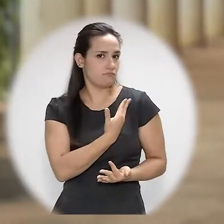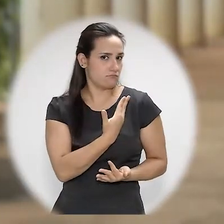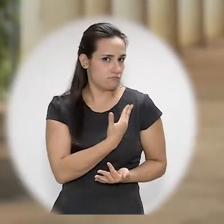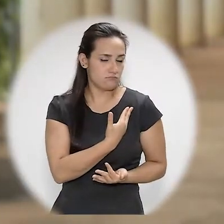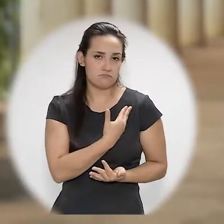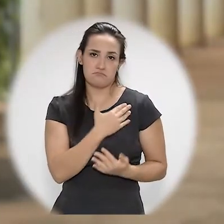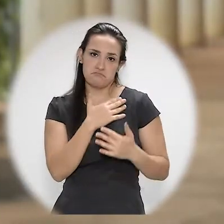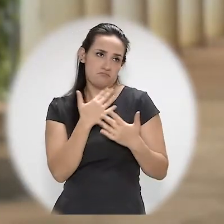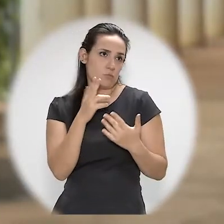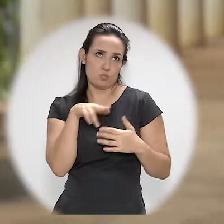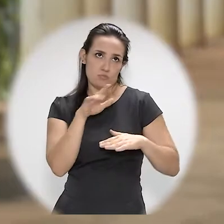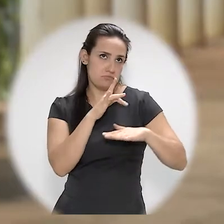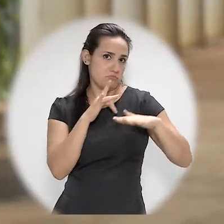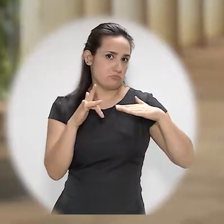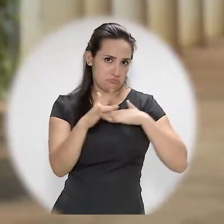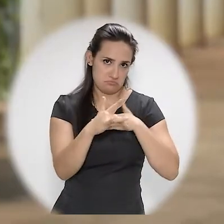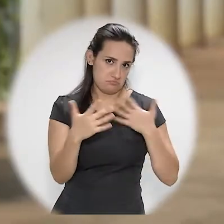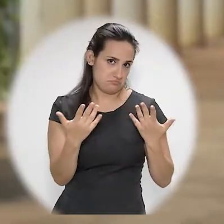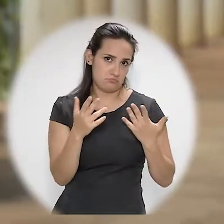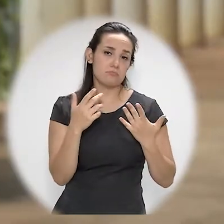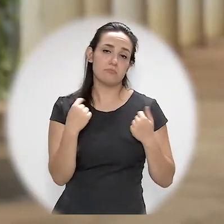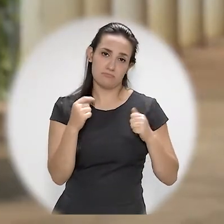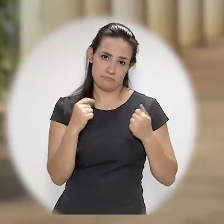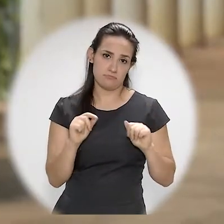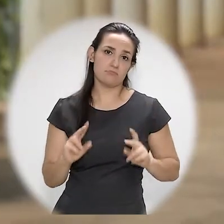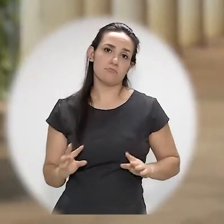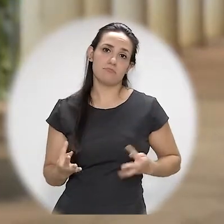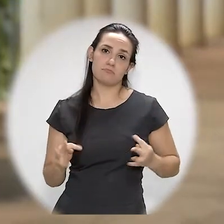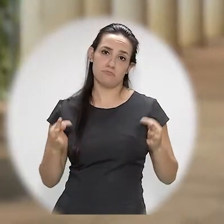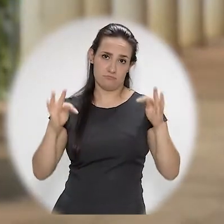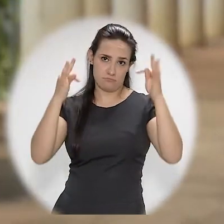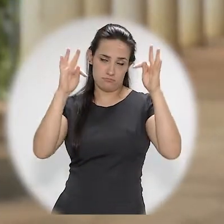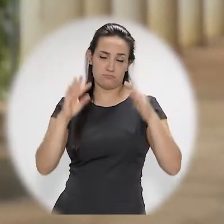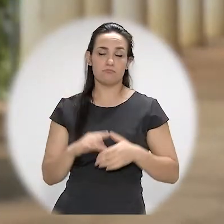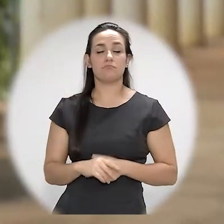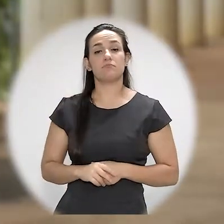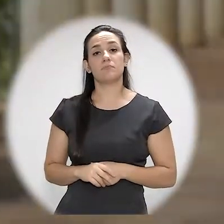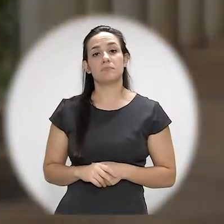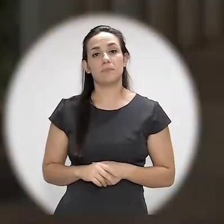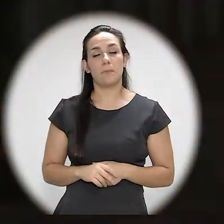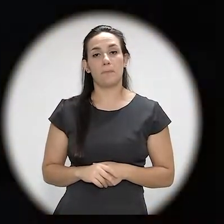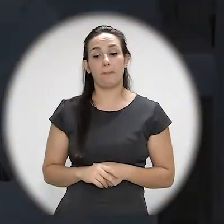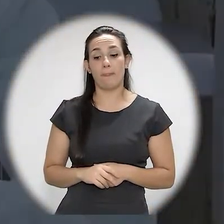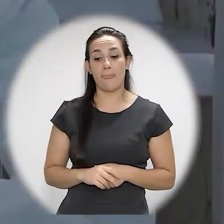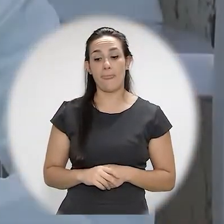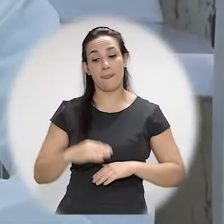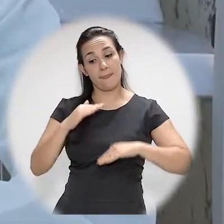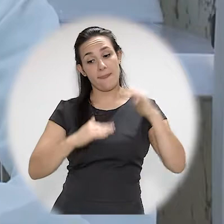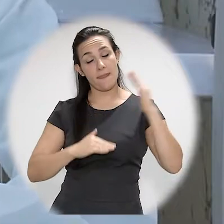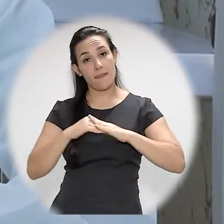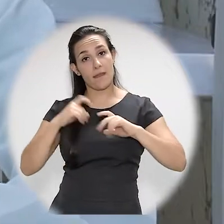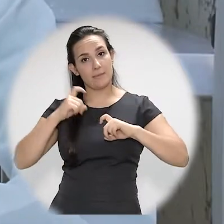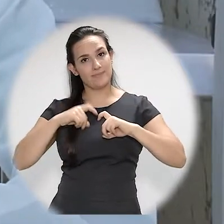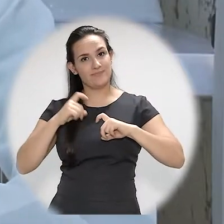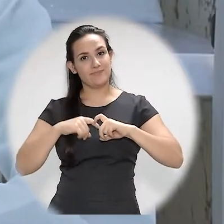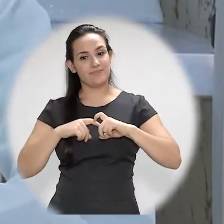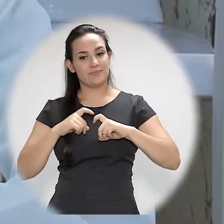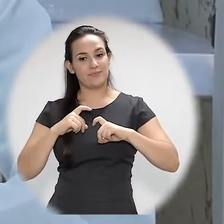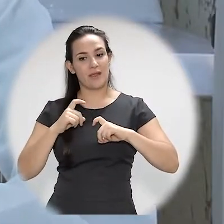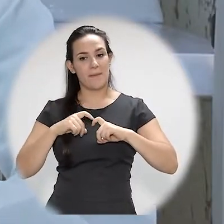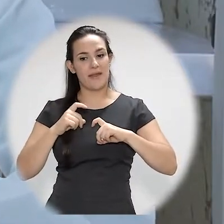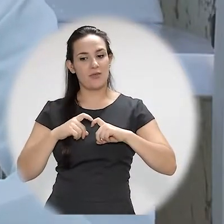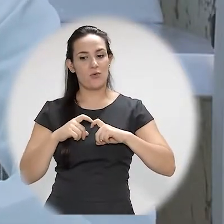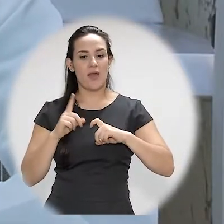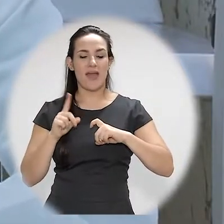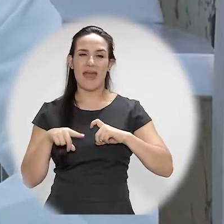com familiares, por redes sociais, né? O uso da tecnologia aí nos favorece muito nesse momento. O médico já é digamos assim,